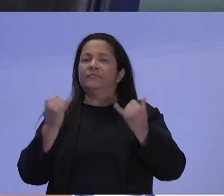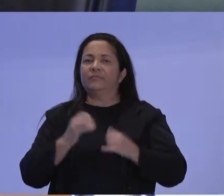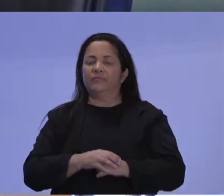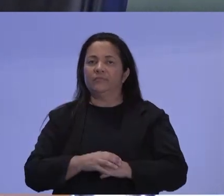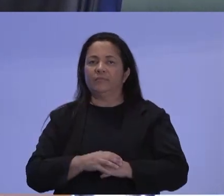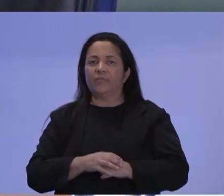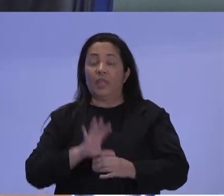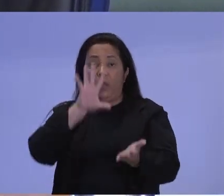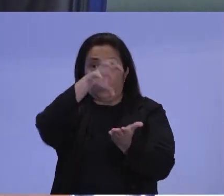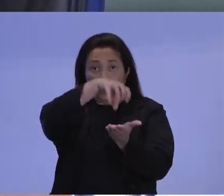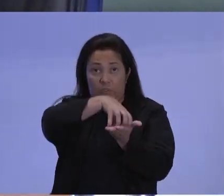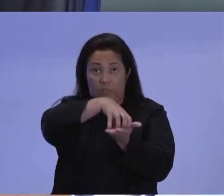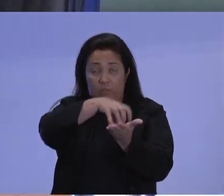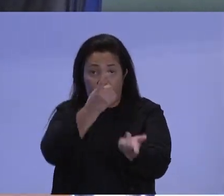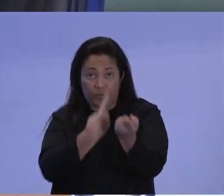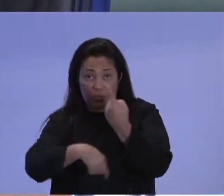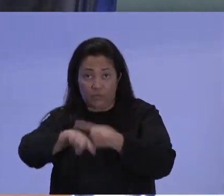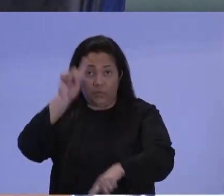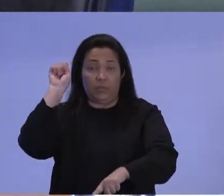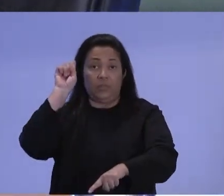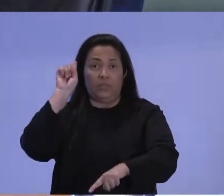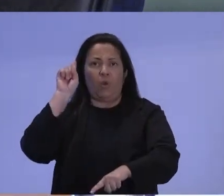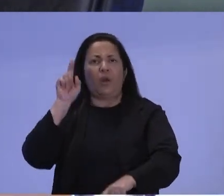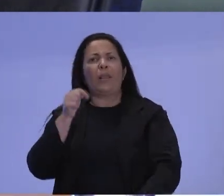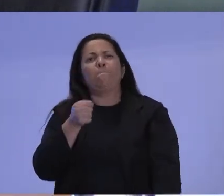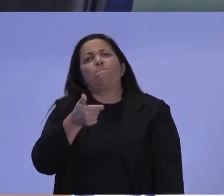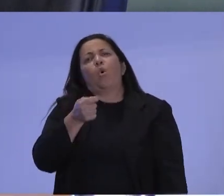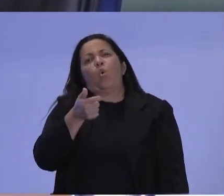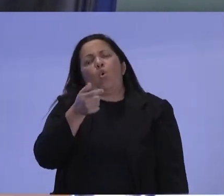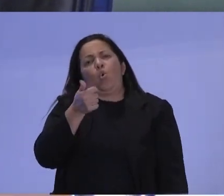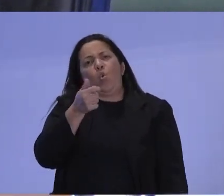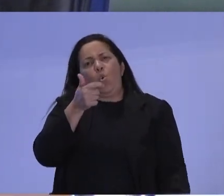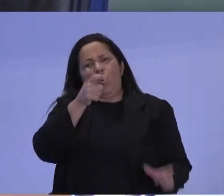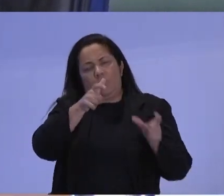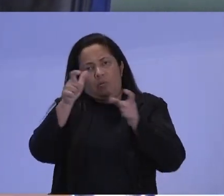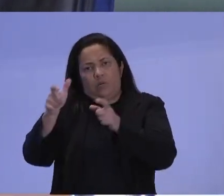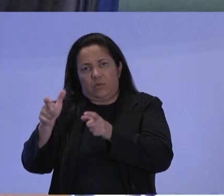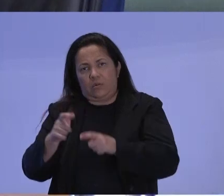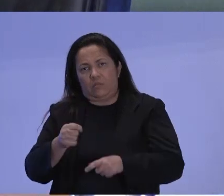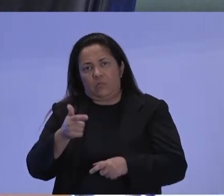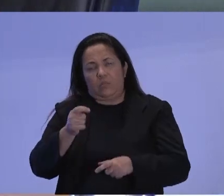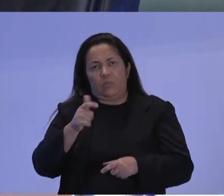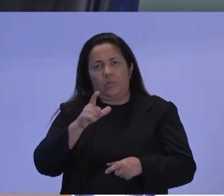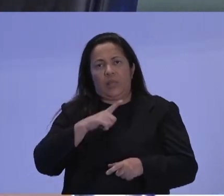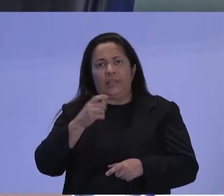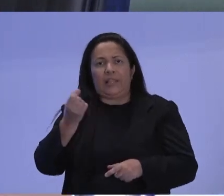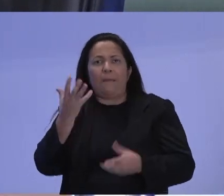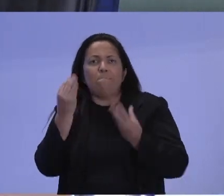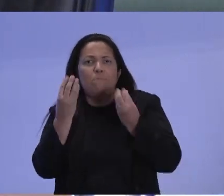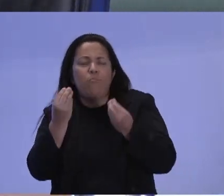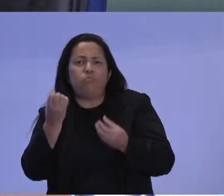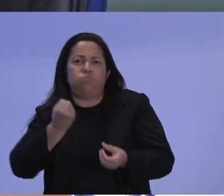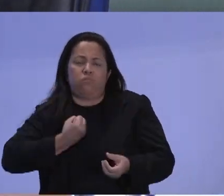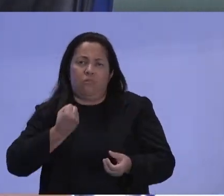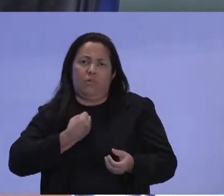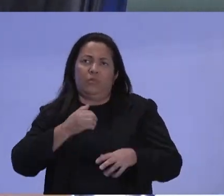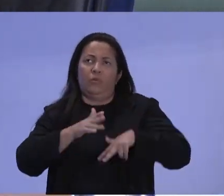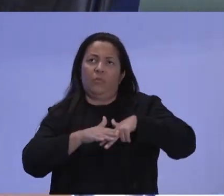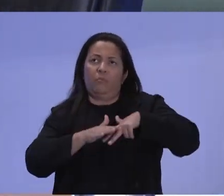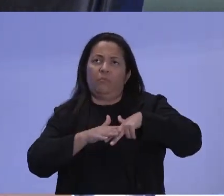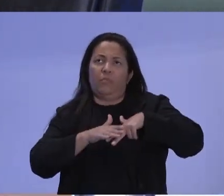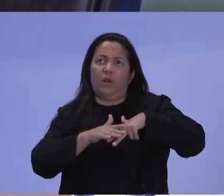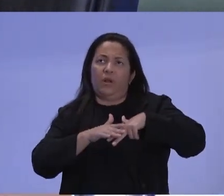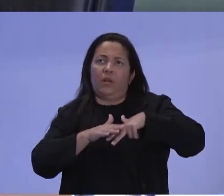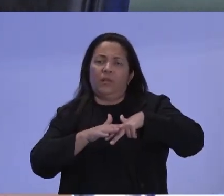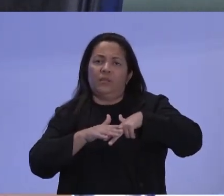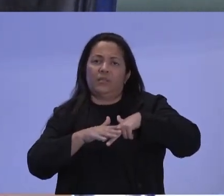os centros de reabilitação são poucos e nós temos uma demanda muito grande, que hoje o centro